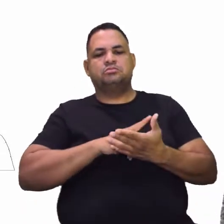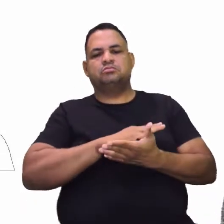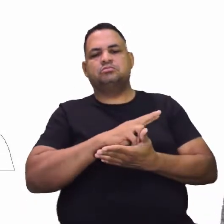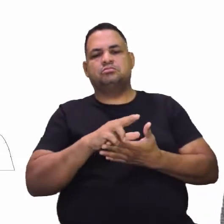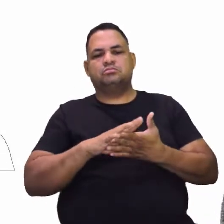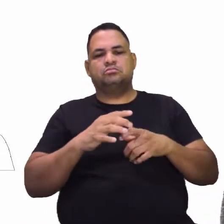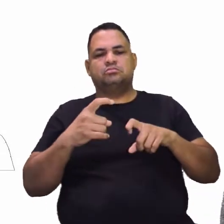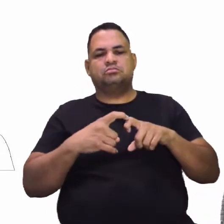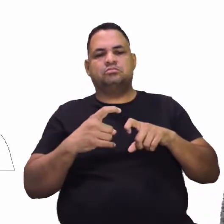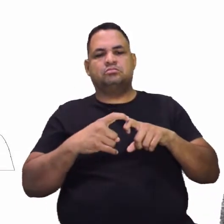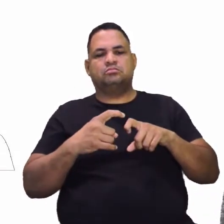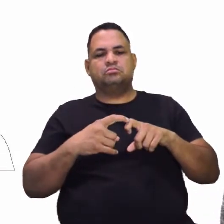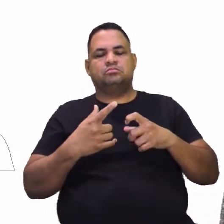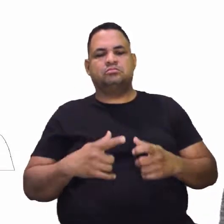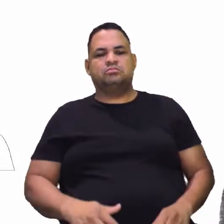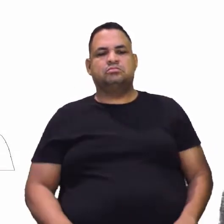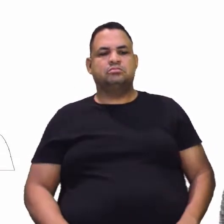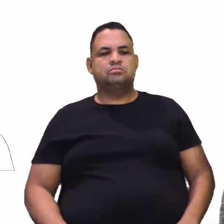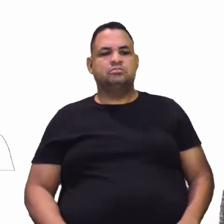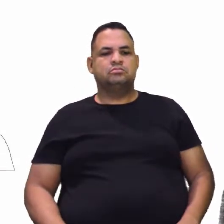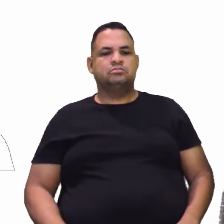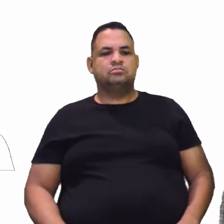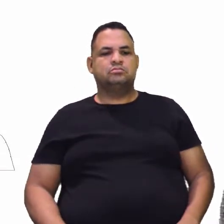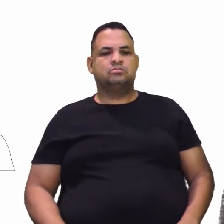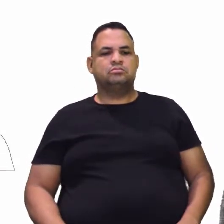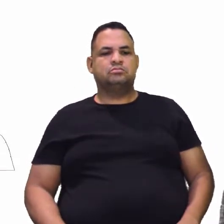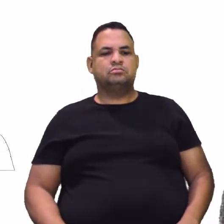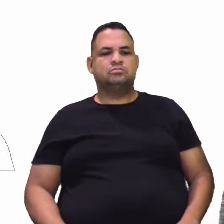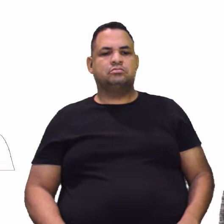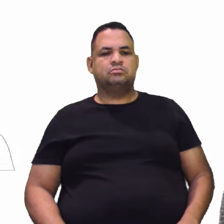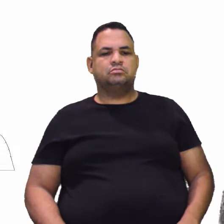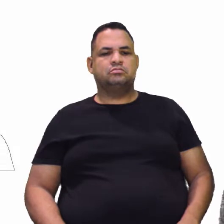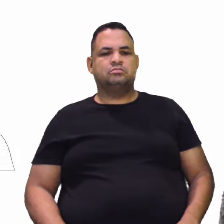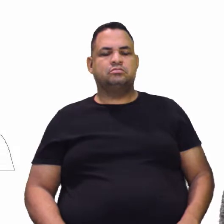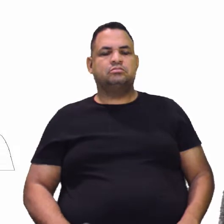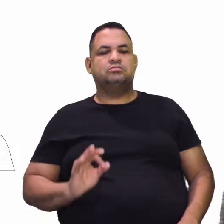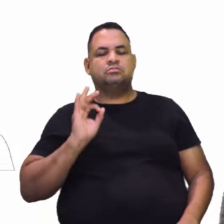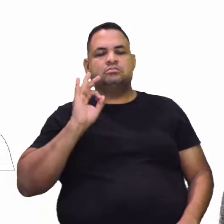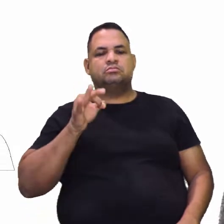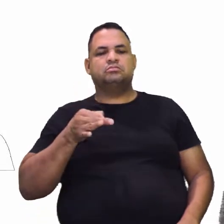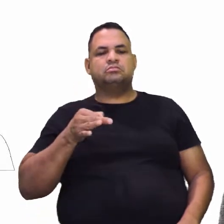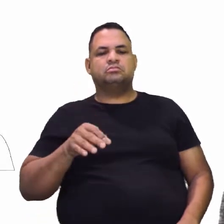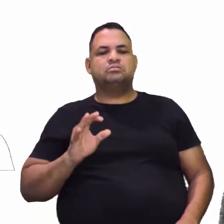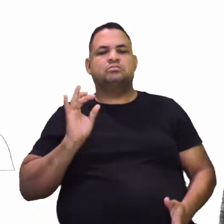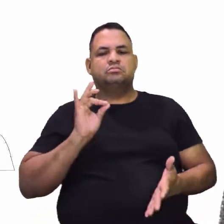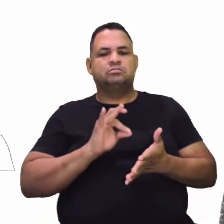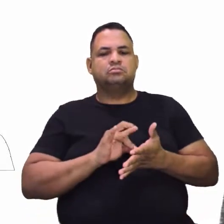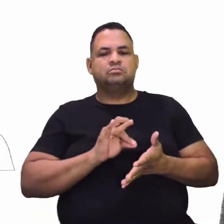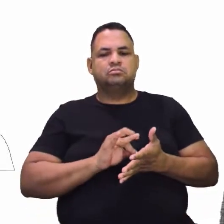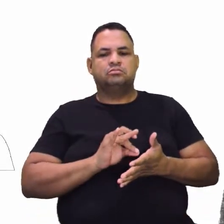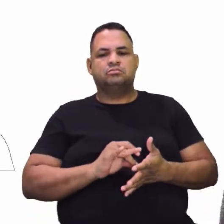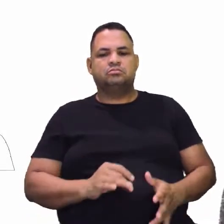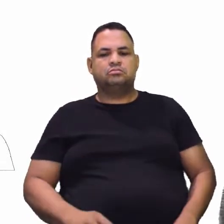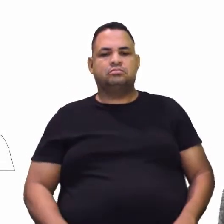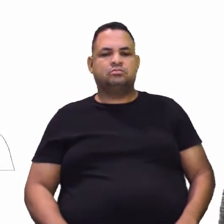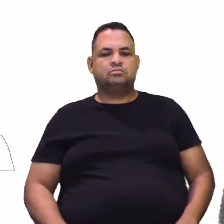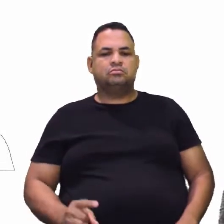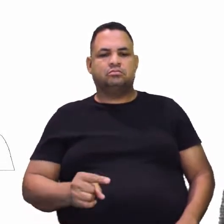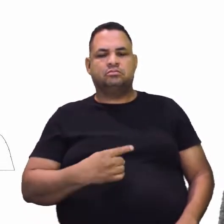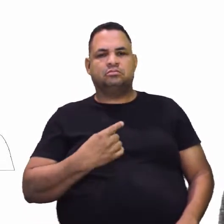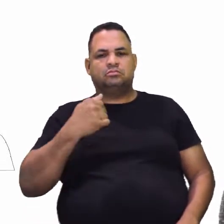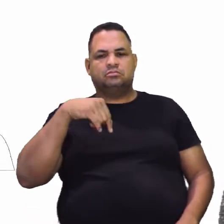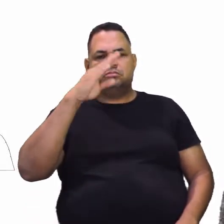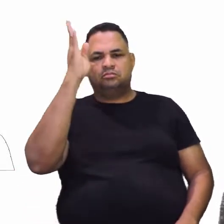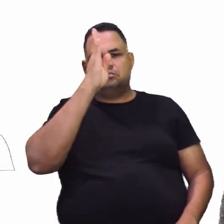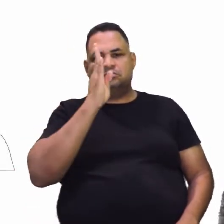Presta atenção que em inglês a gente chama médico de doctor, certo? E é realmente chamado de doctor mesmo, né? Aqui no